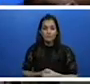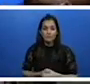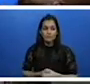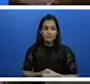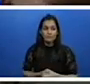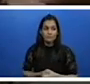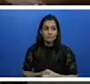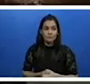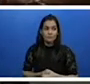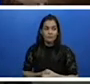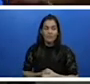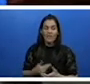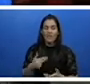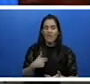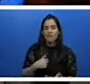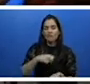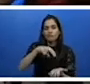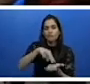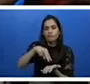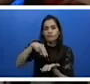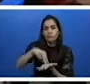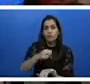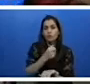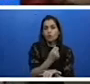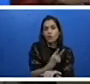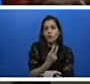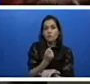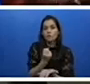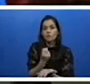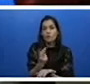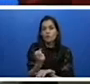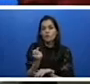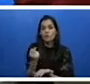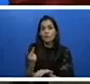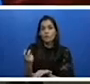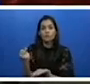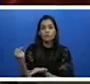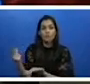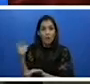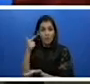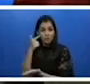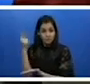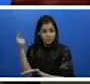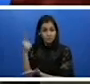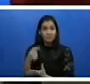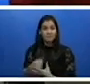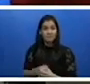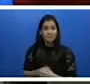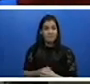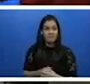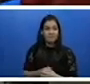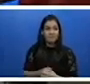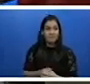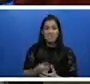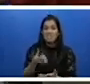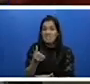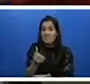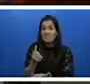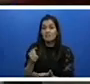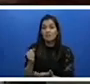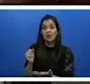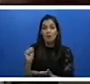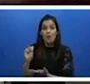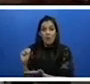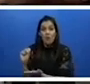andando de 2 em 2 décimos. Olha lá, 2 décimos, 4 décimos, 6,